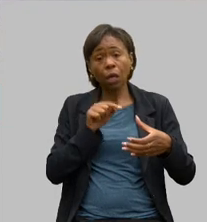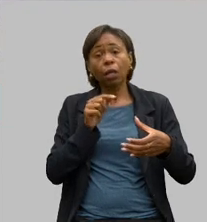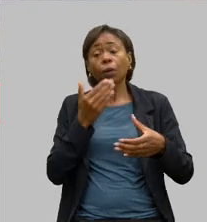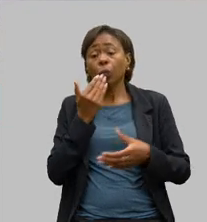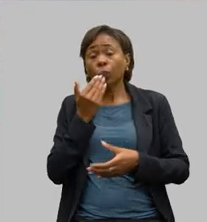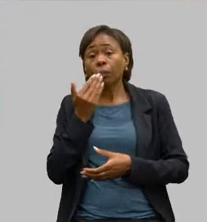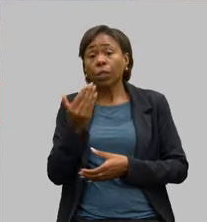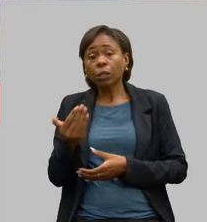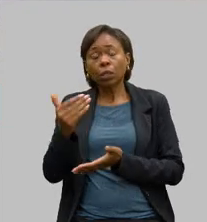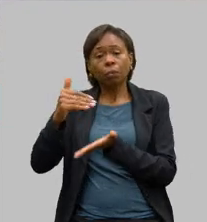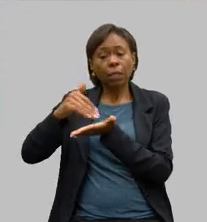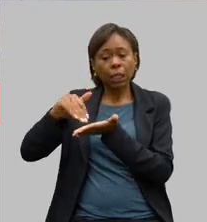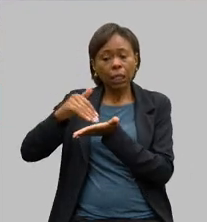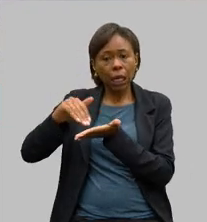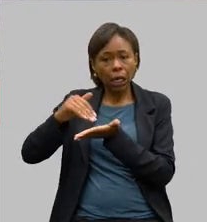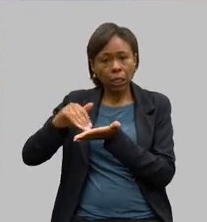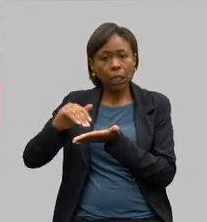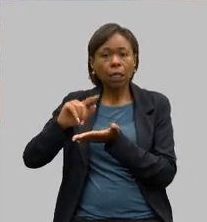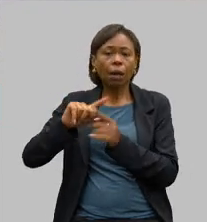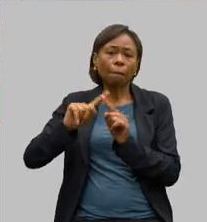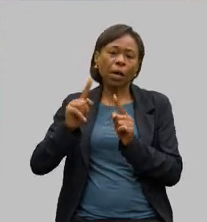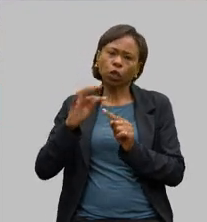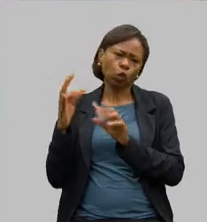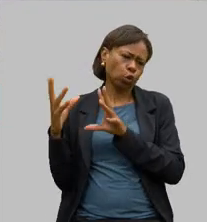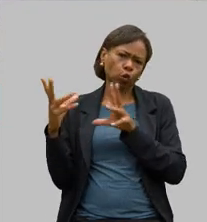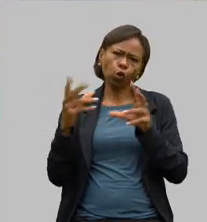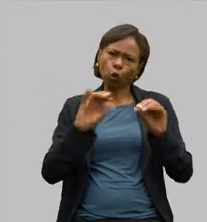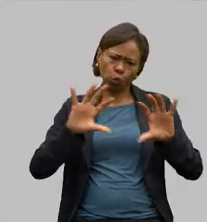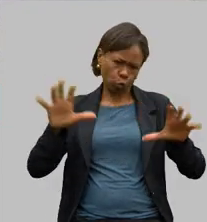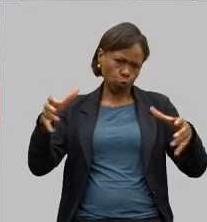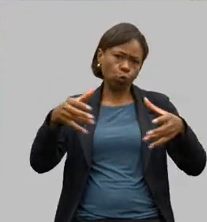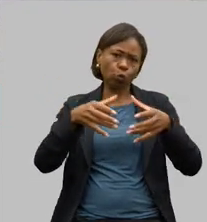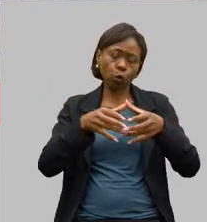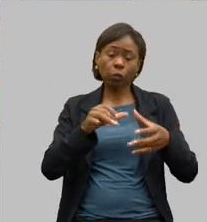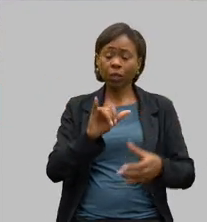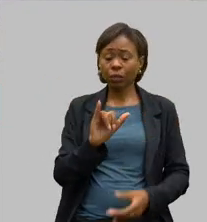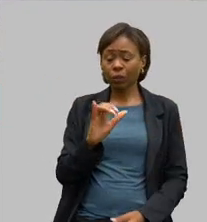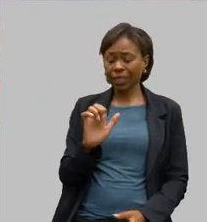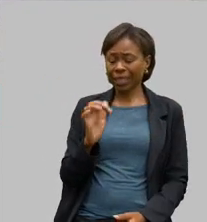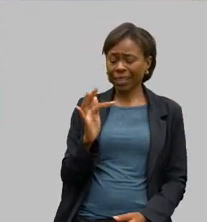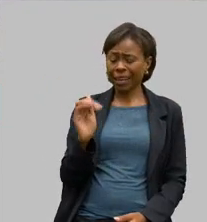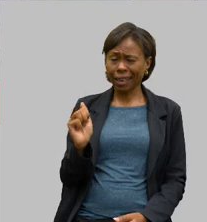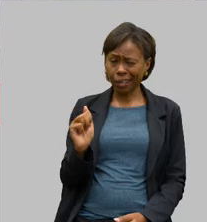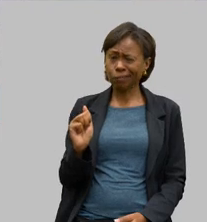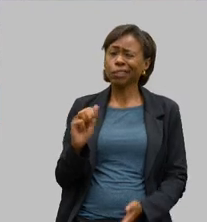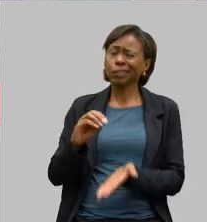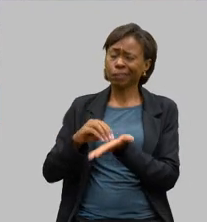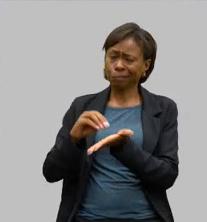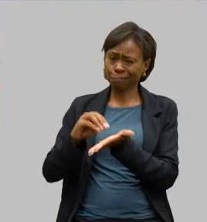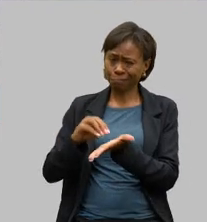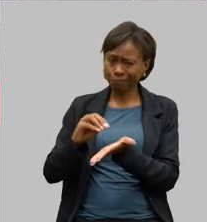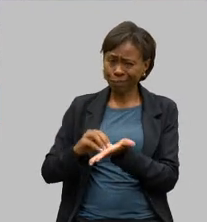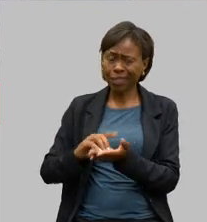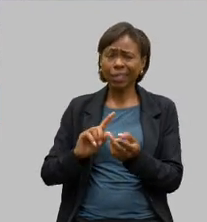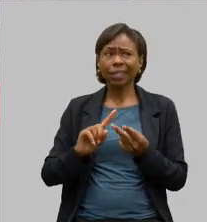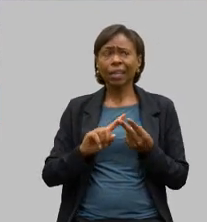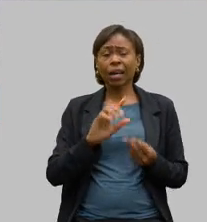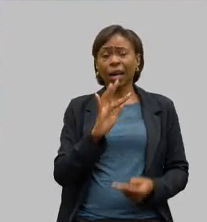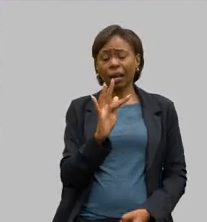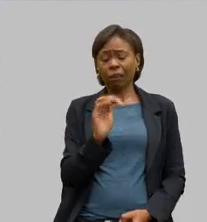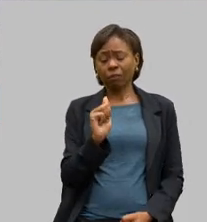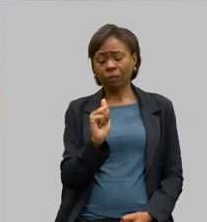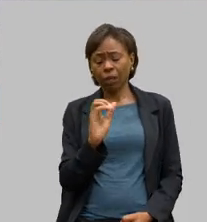secretaria mas pro sistema como um todo nós temos o IFA com uma deficiência grande nós temos eh a faop com uma